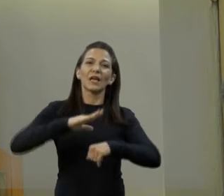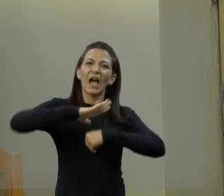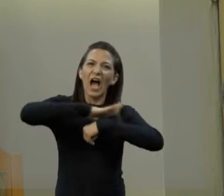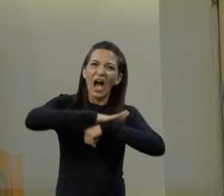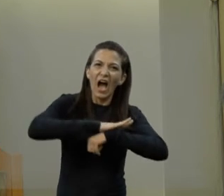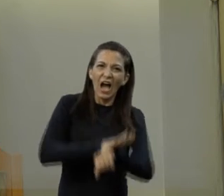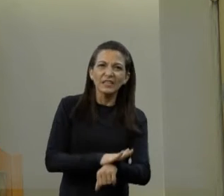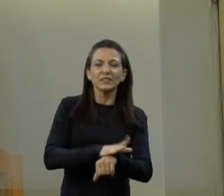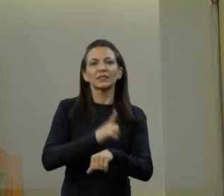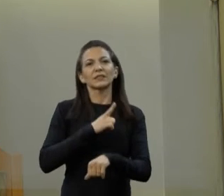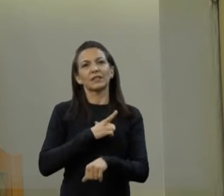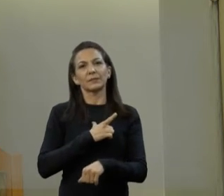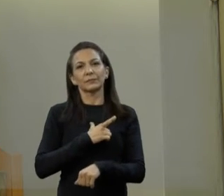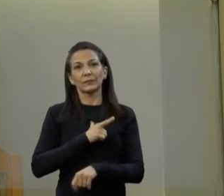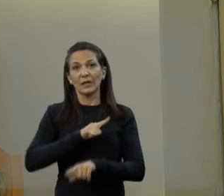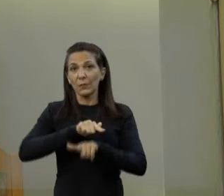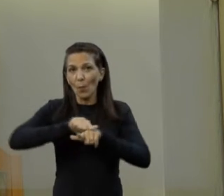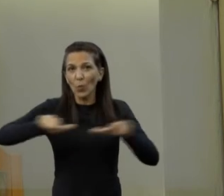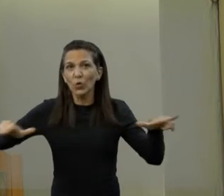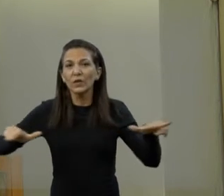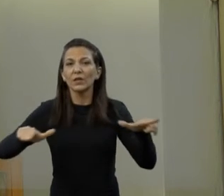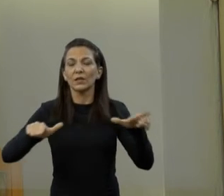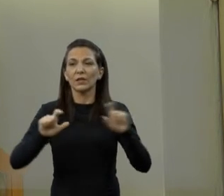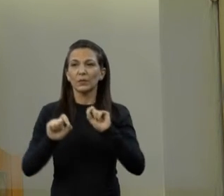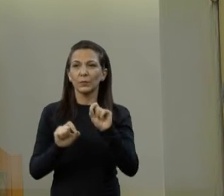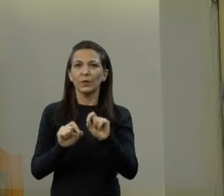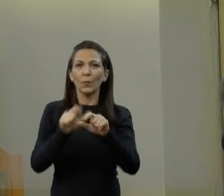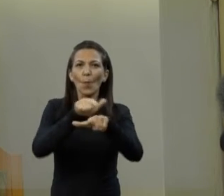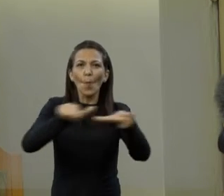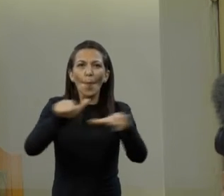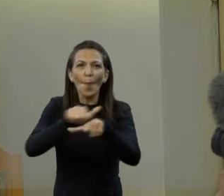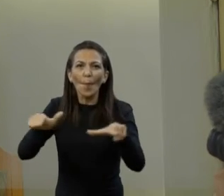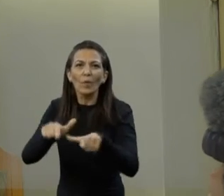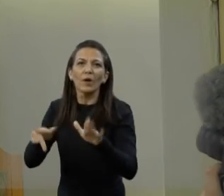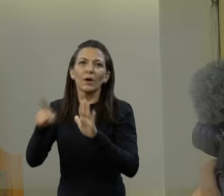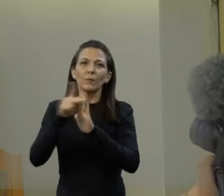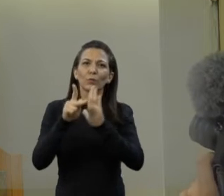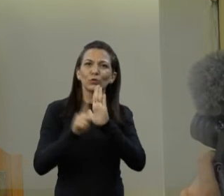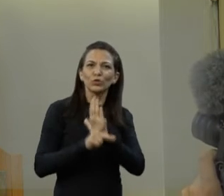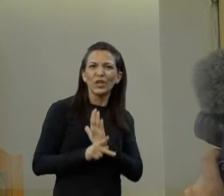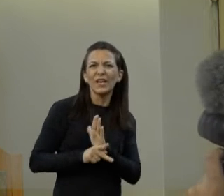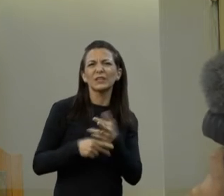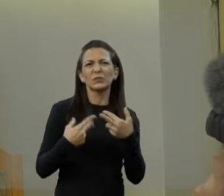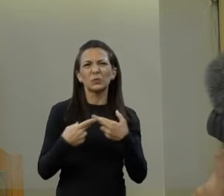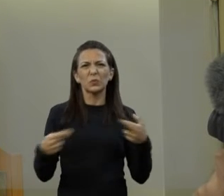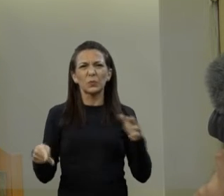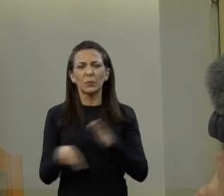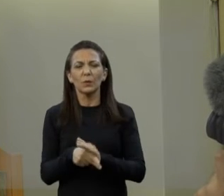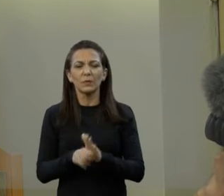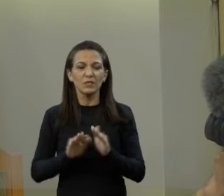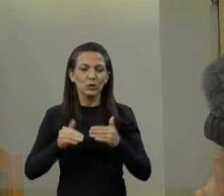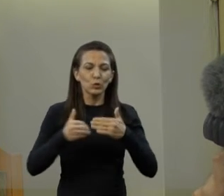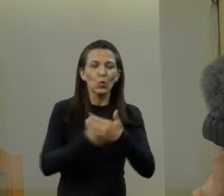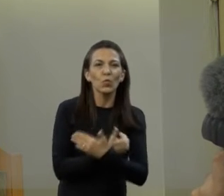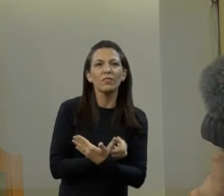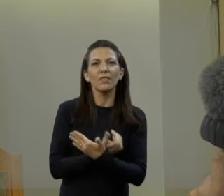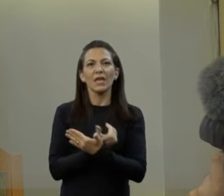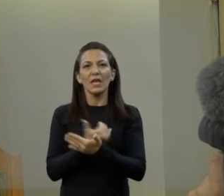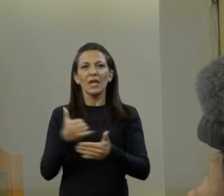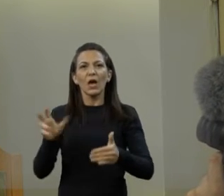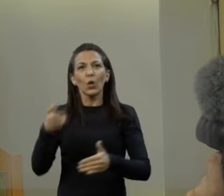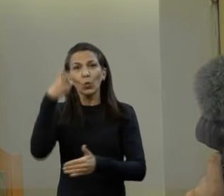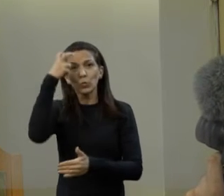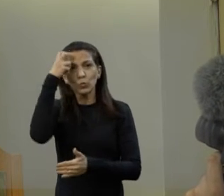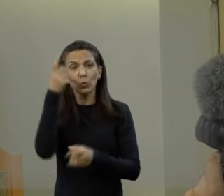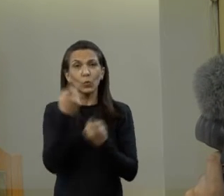Desta forma a gente tentar limpar higiene limpar esse projeto de uma forma higienista tentando esconder o funk o